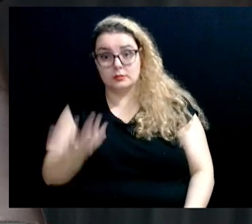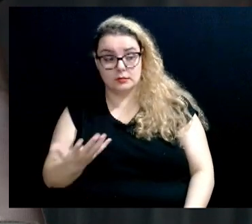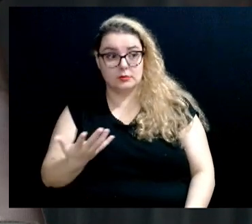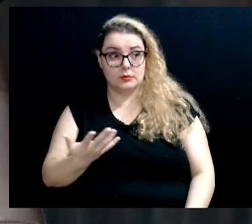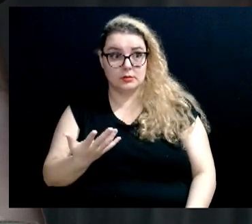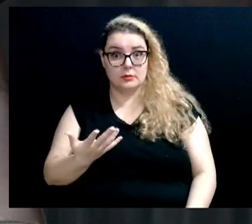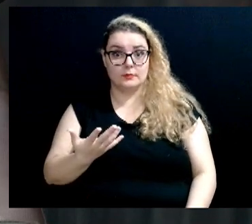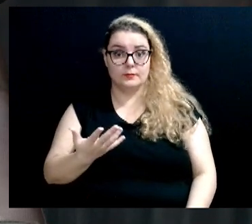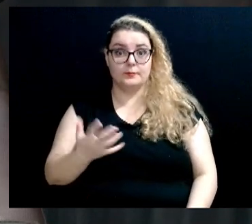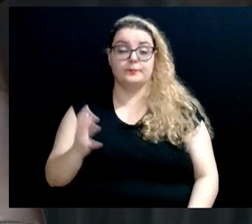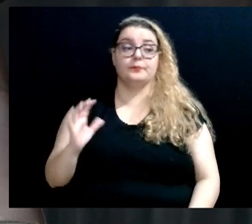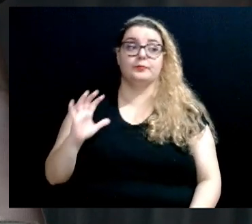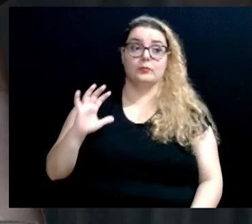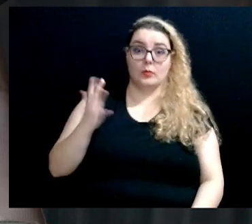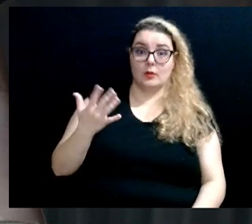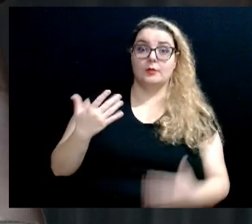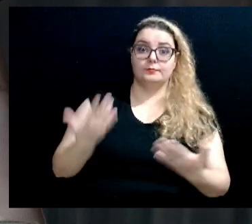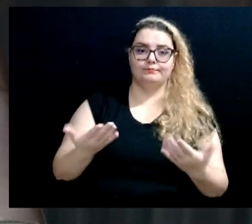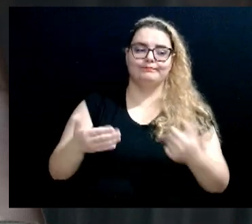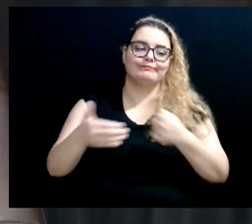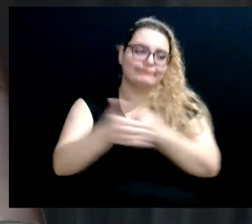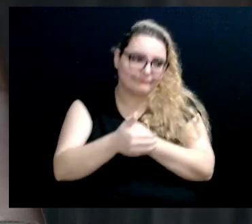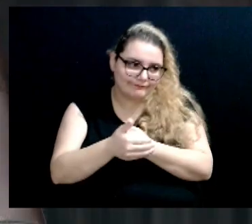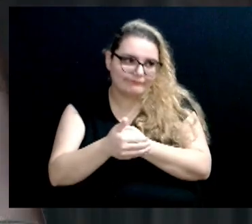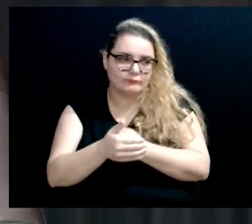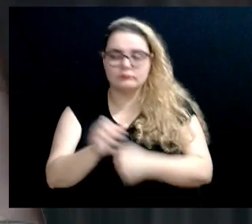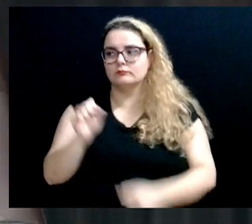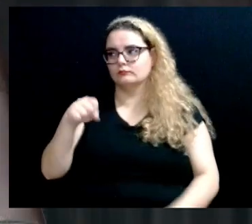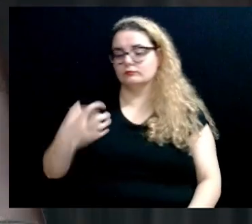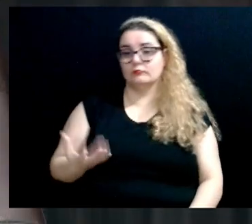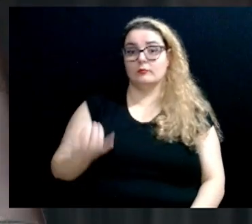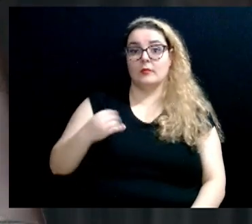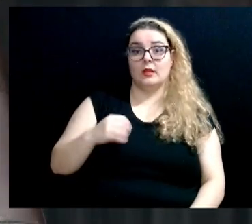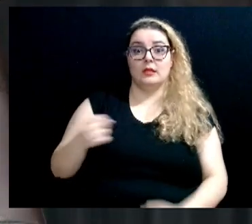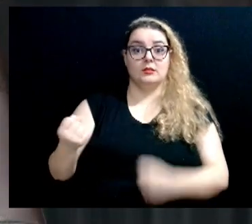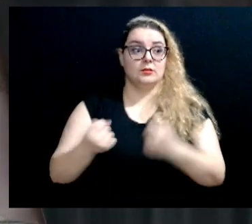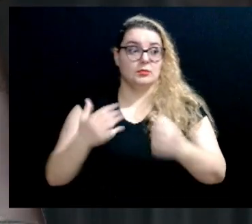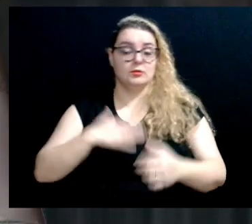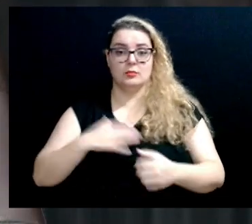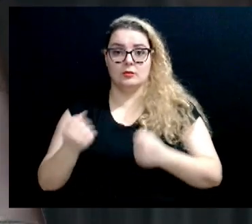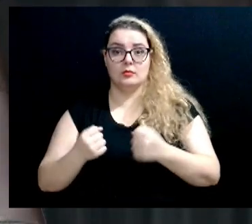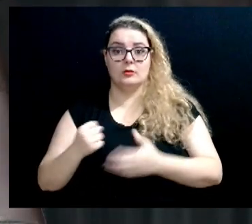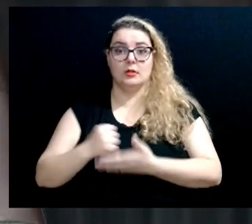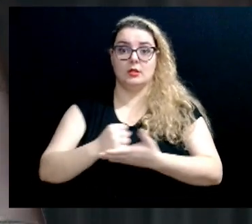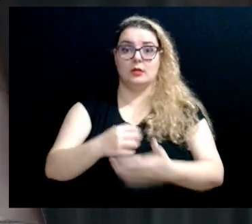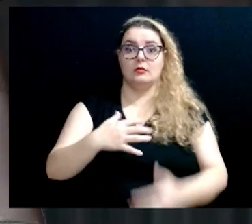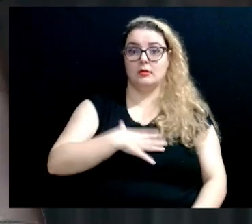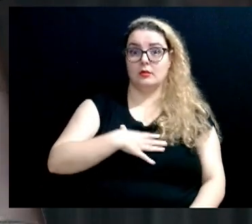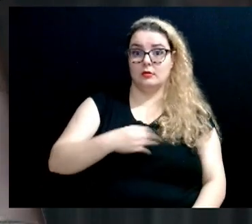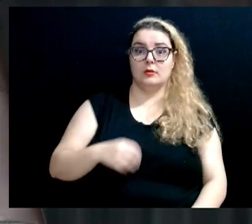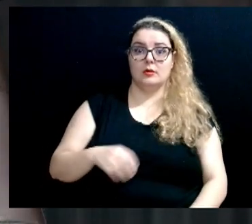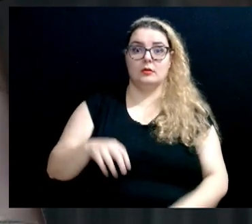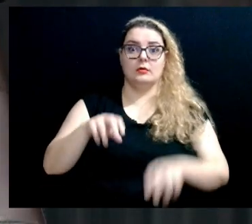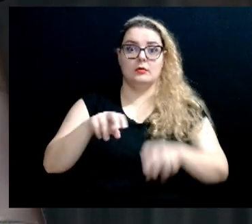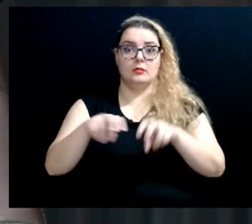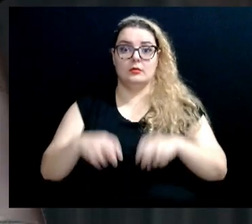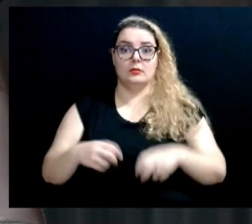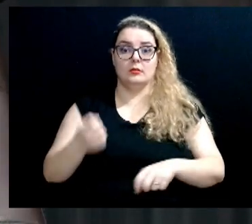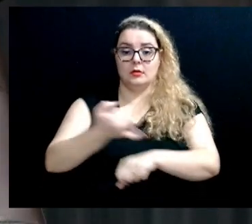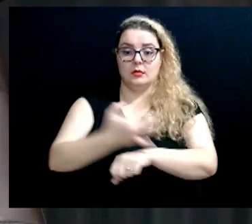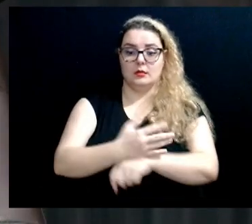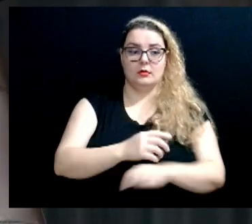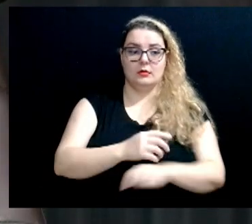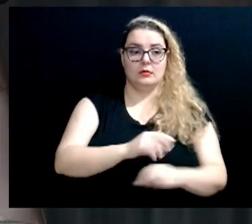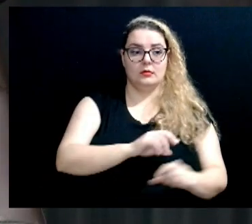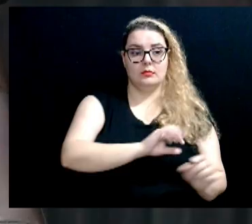acontecem, só que eles são invisíveis, né? Se eu tô dirigindo meu carro, levando meu filho, porque eu fiquei até madrugada assistindo série, e